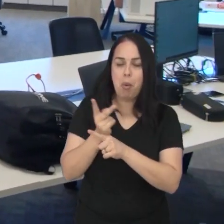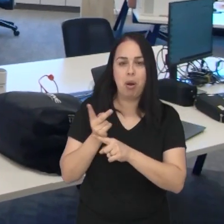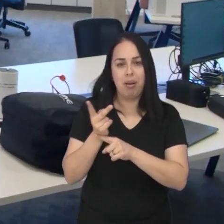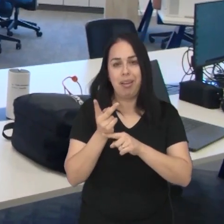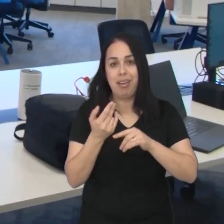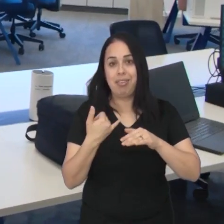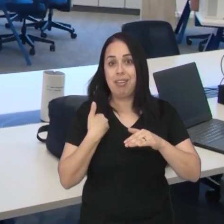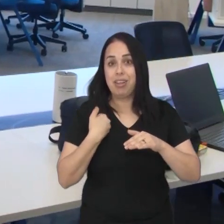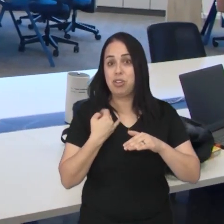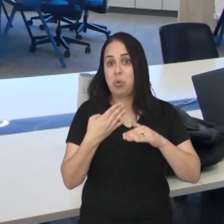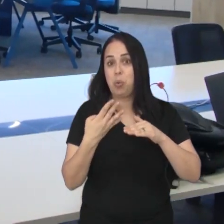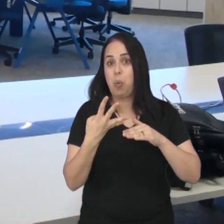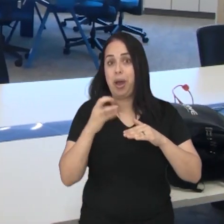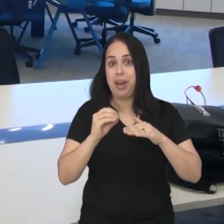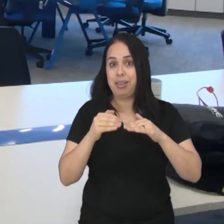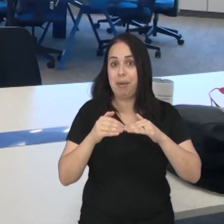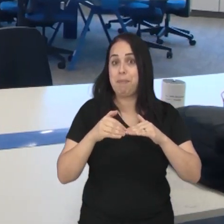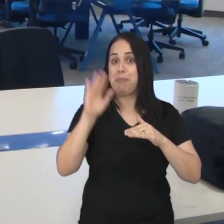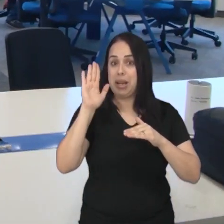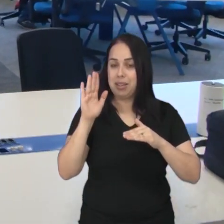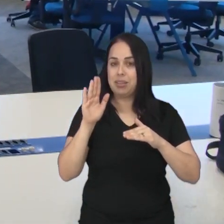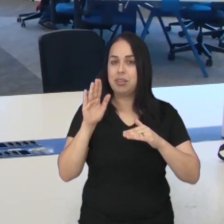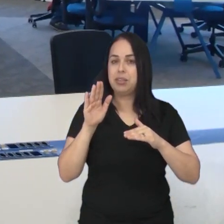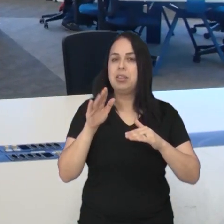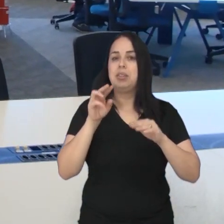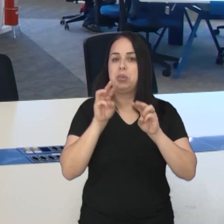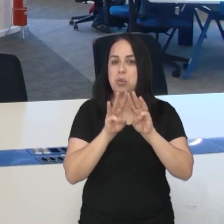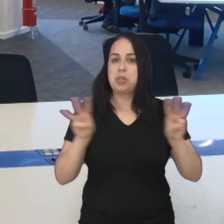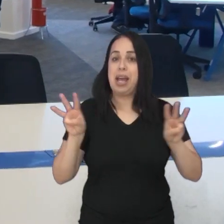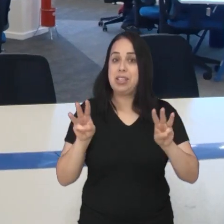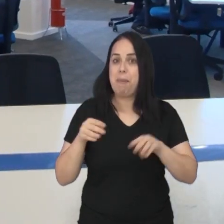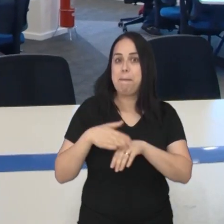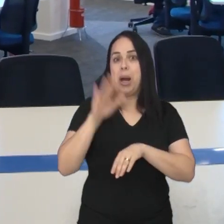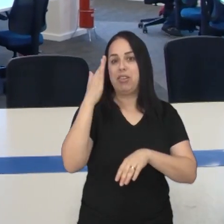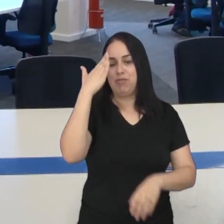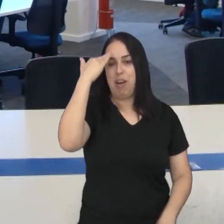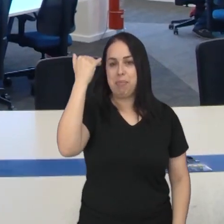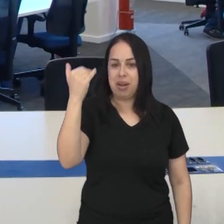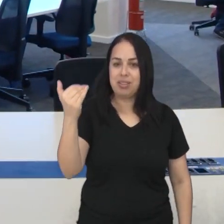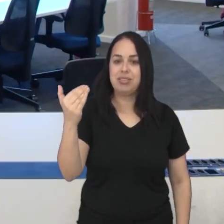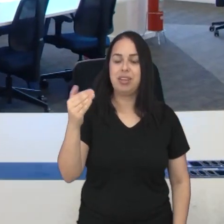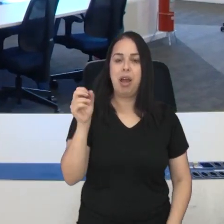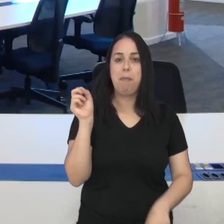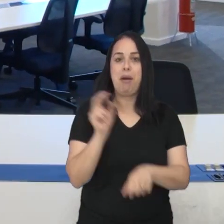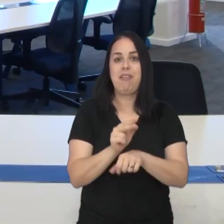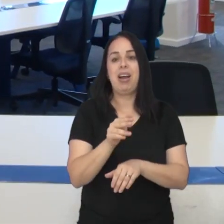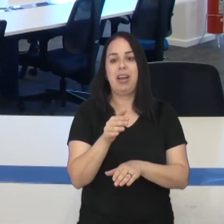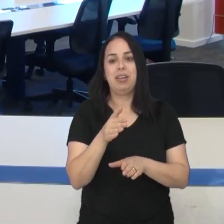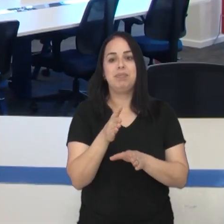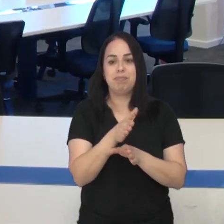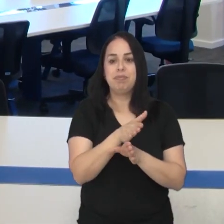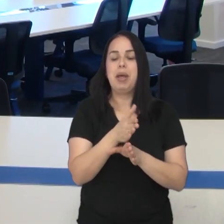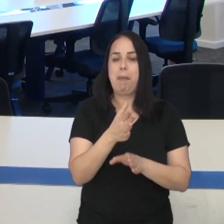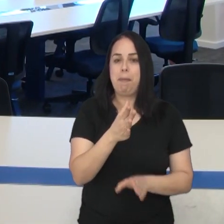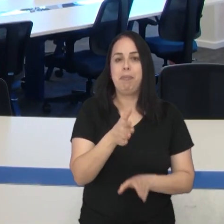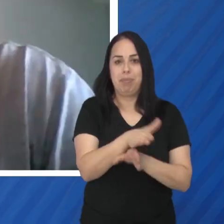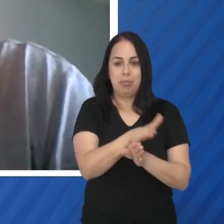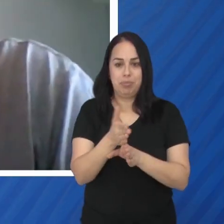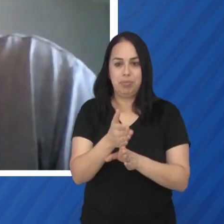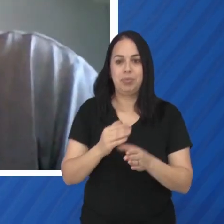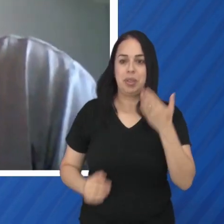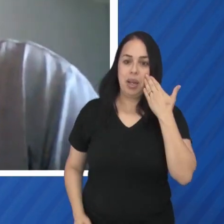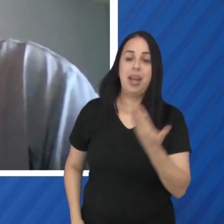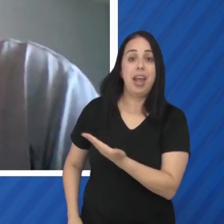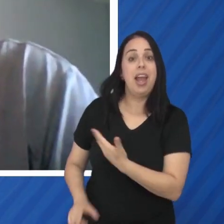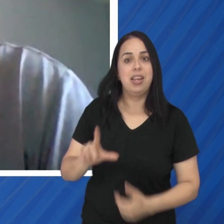vagas feitas por quem tem mais de 40 anos numa das plataformas profissionais mais conhecidas do mundo são para vagas desse tipo.